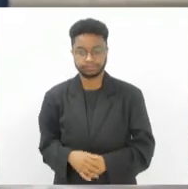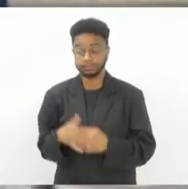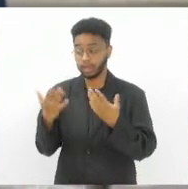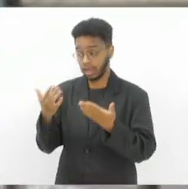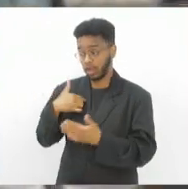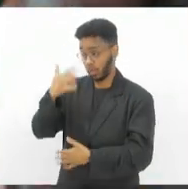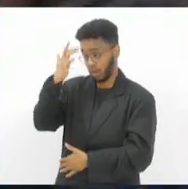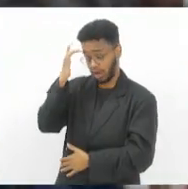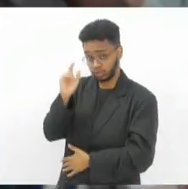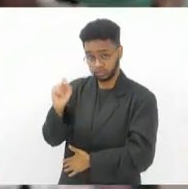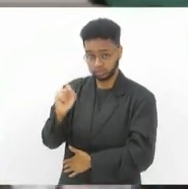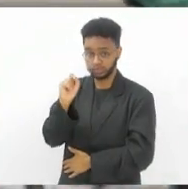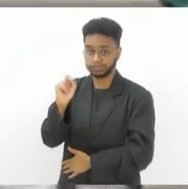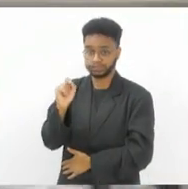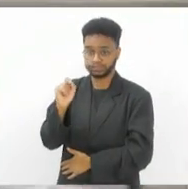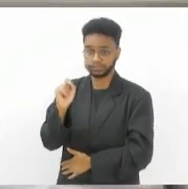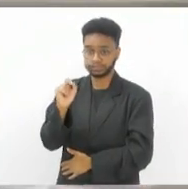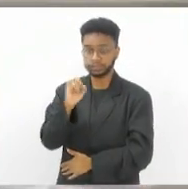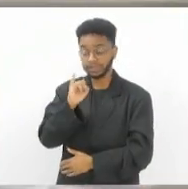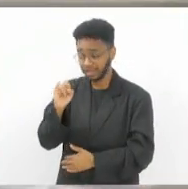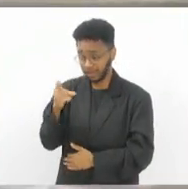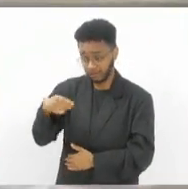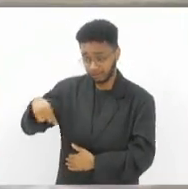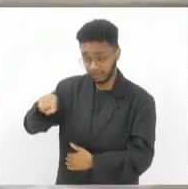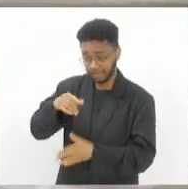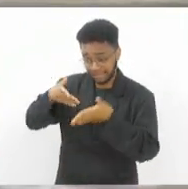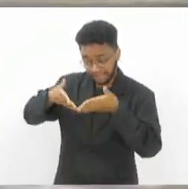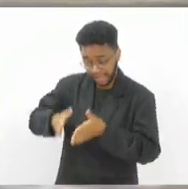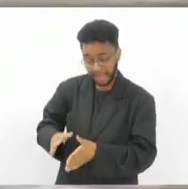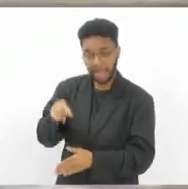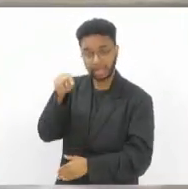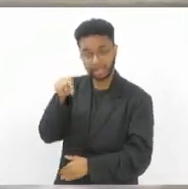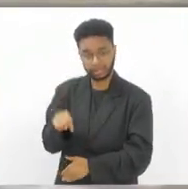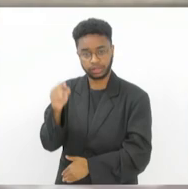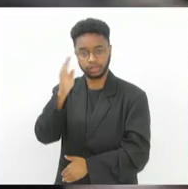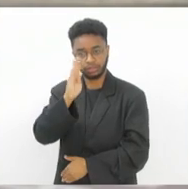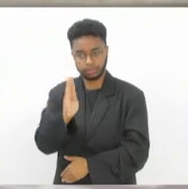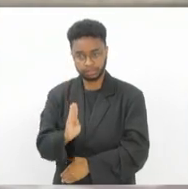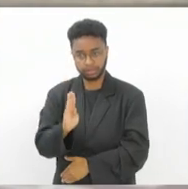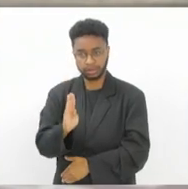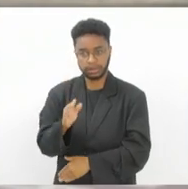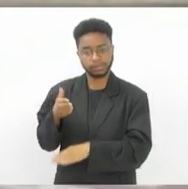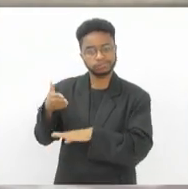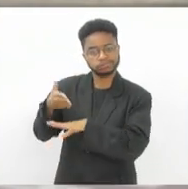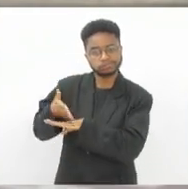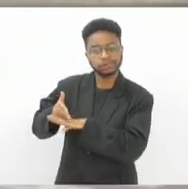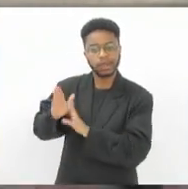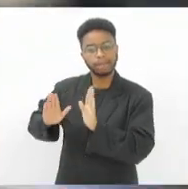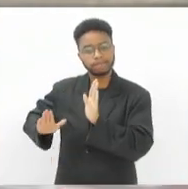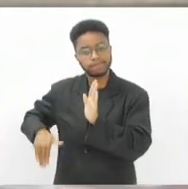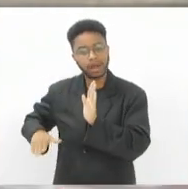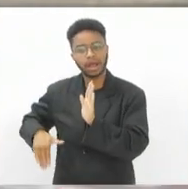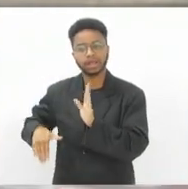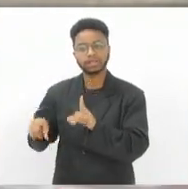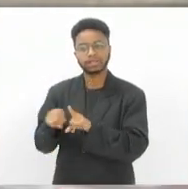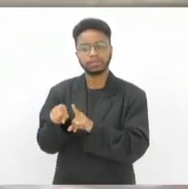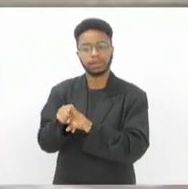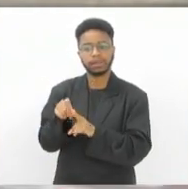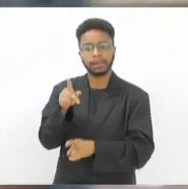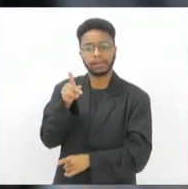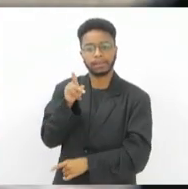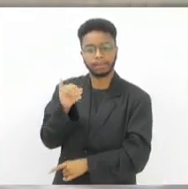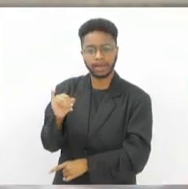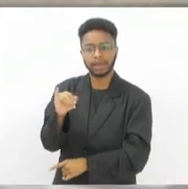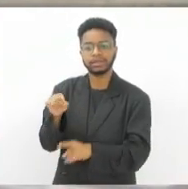seguinte, se você nasce no Brasil e frequenta a praia, e teu pai também vai